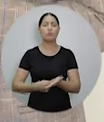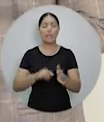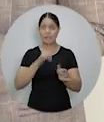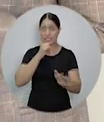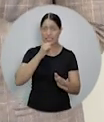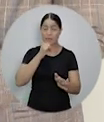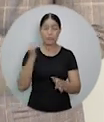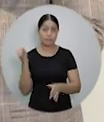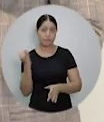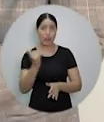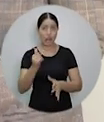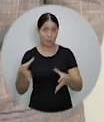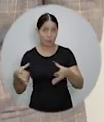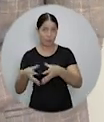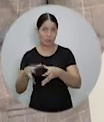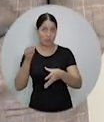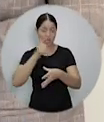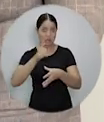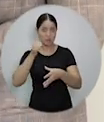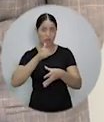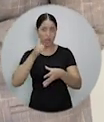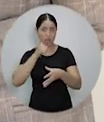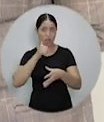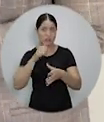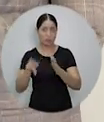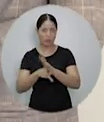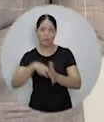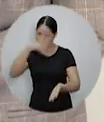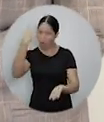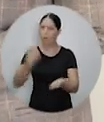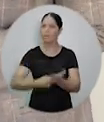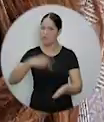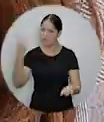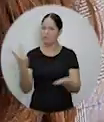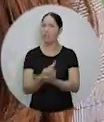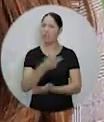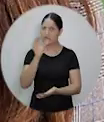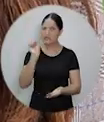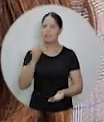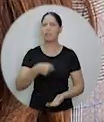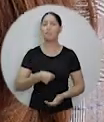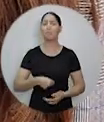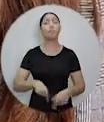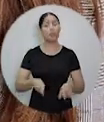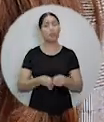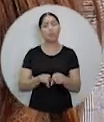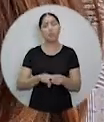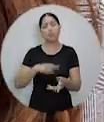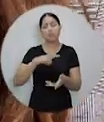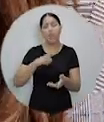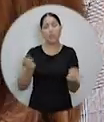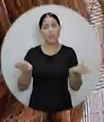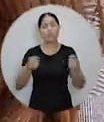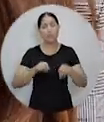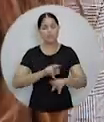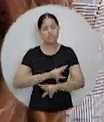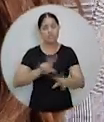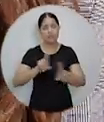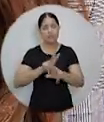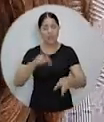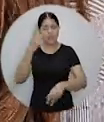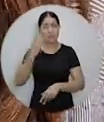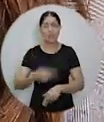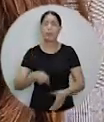seja, aquela palavra dada pela bancada das mulheres é uma palavra que vai ser cumprida. Então, isso está fazendo uma diferença